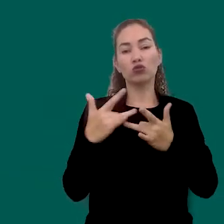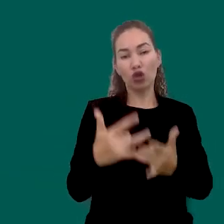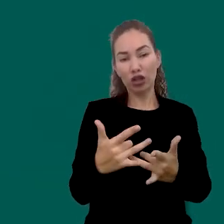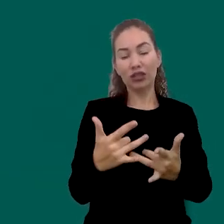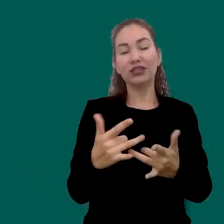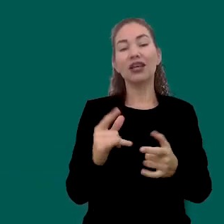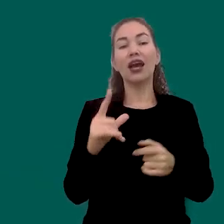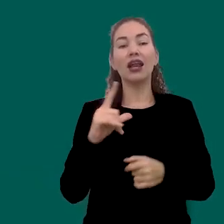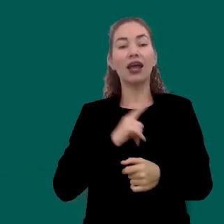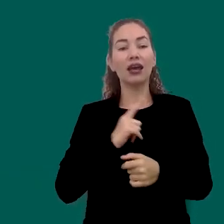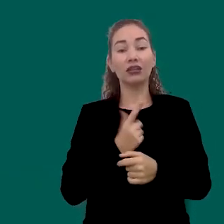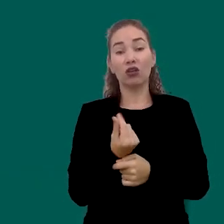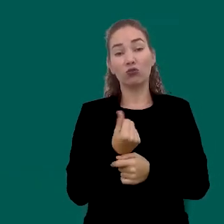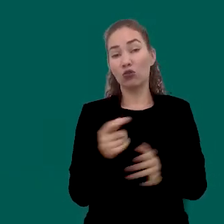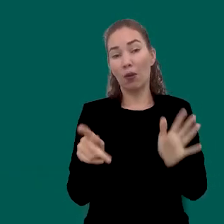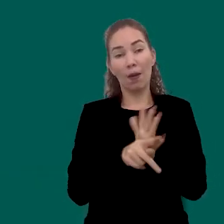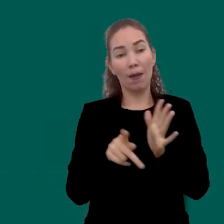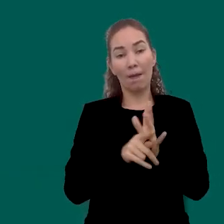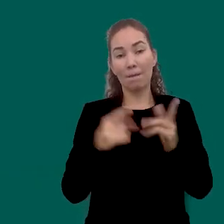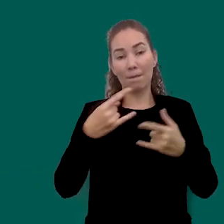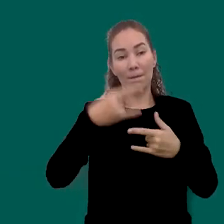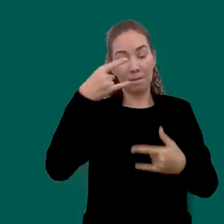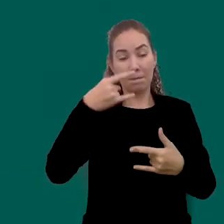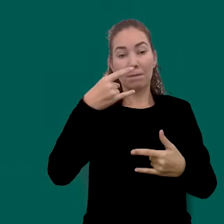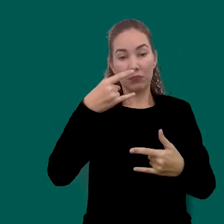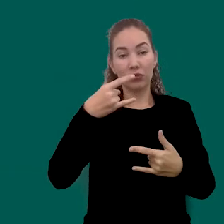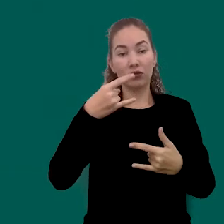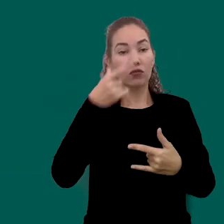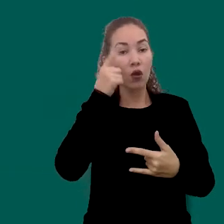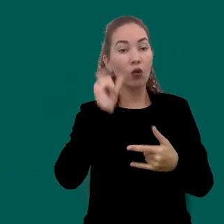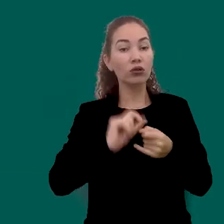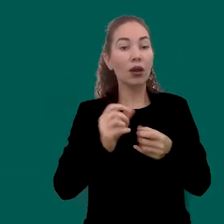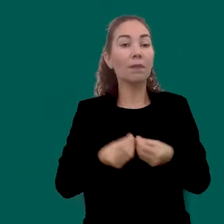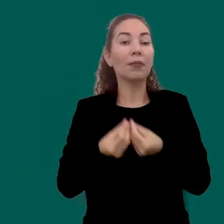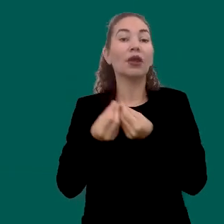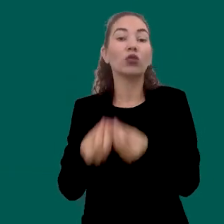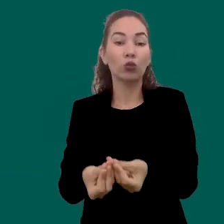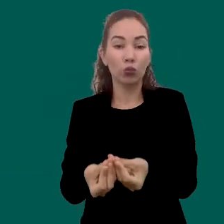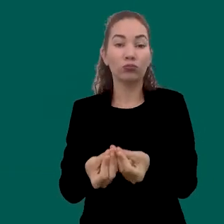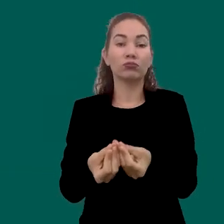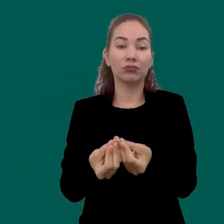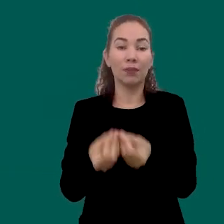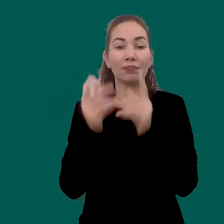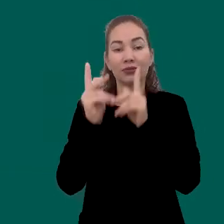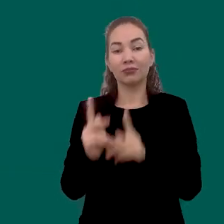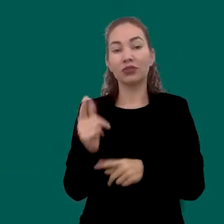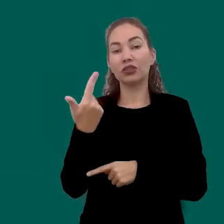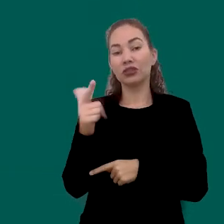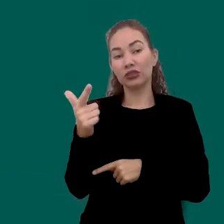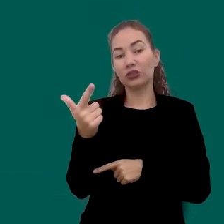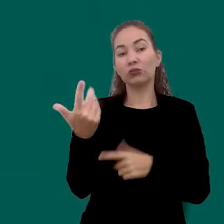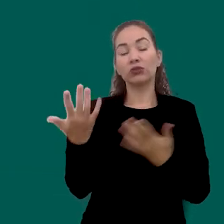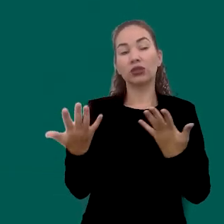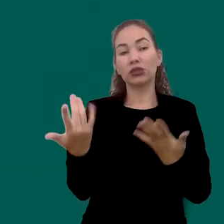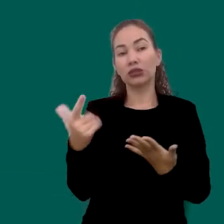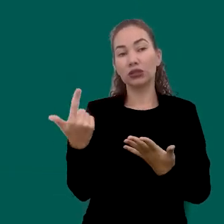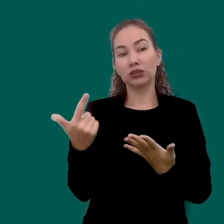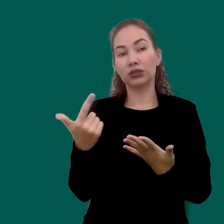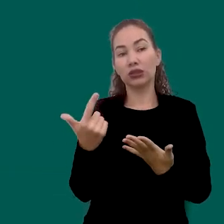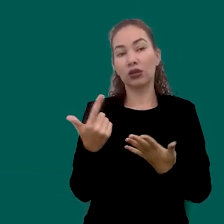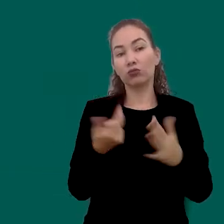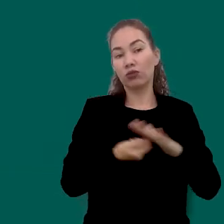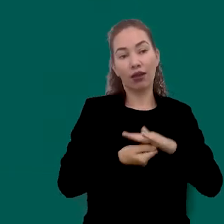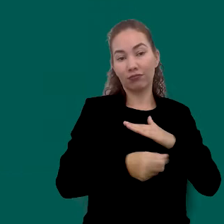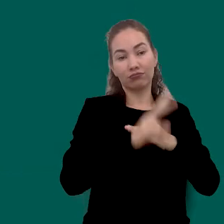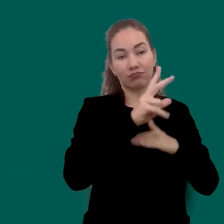aquele custo da própria live, do valor que a gente arrecadou para doar para essas pessoas. E a gente não tem, vamos dizer assim, que a gente não tem o medo de